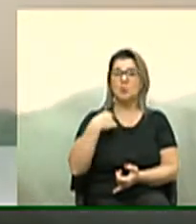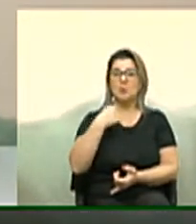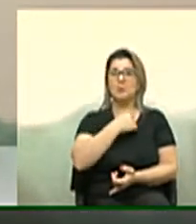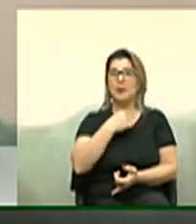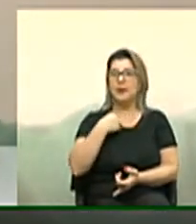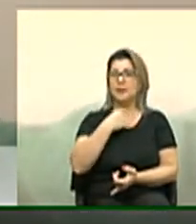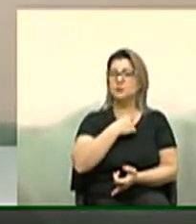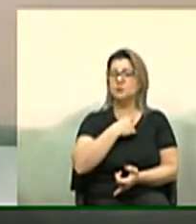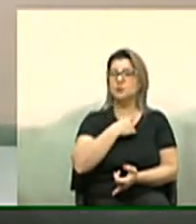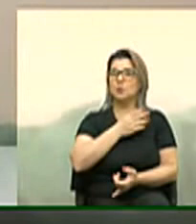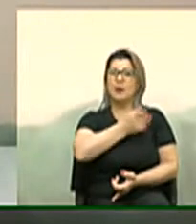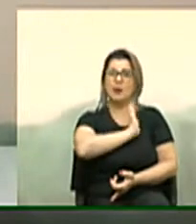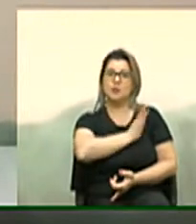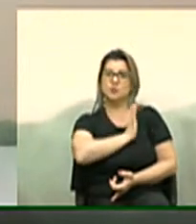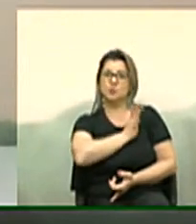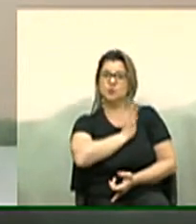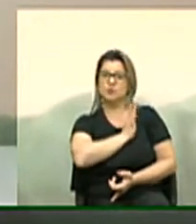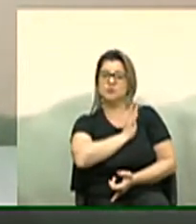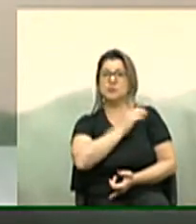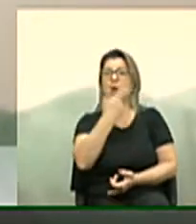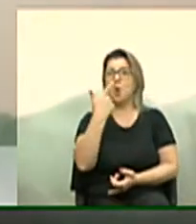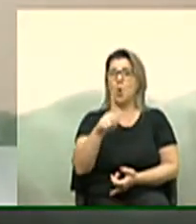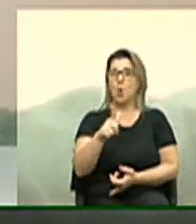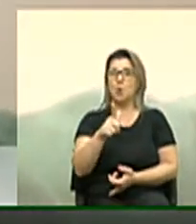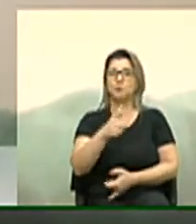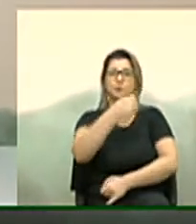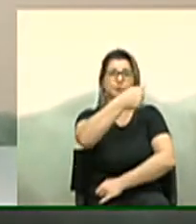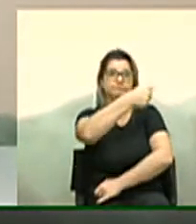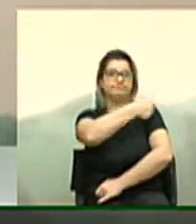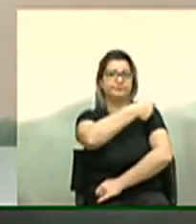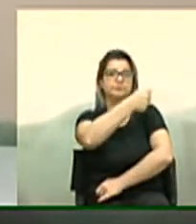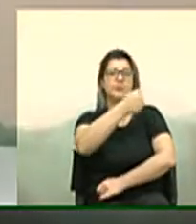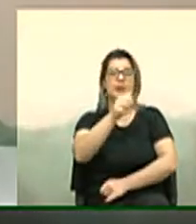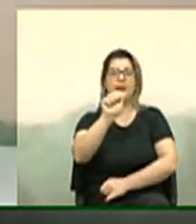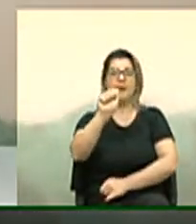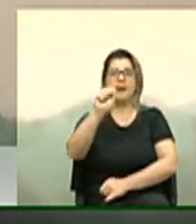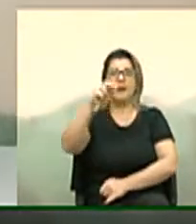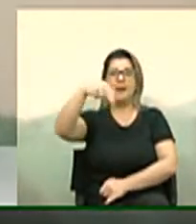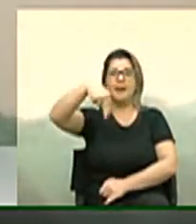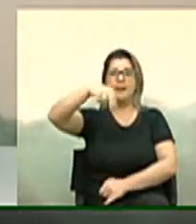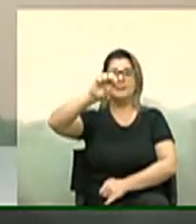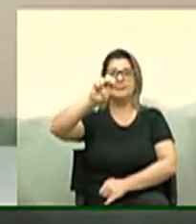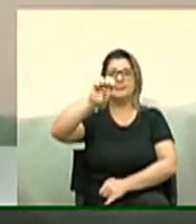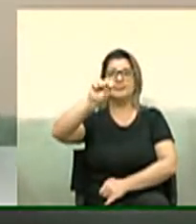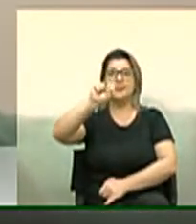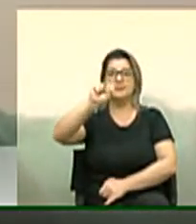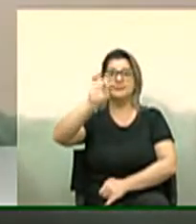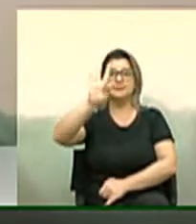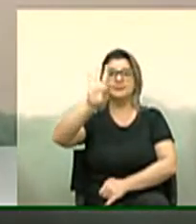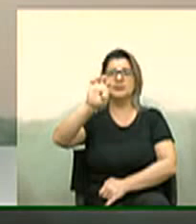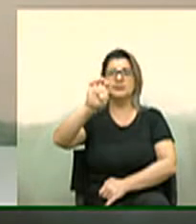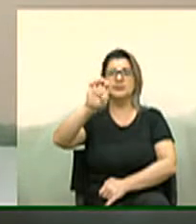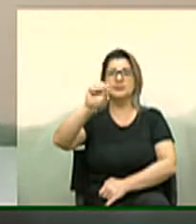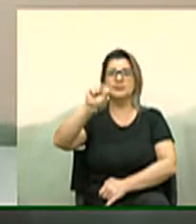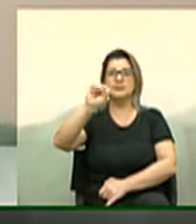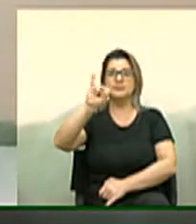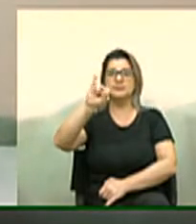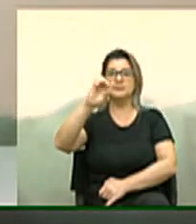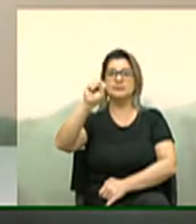e monta UTI. Então, cada vez é uma desculpa diferente. Agora, a culpa é da população de Porto